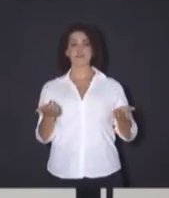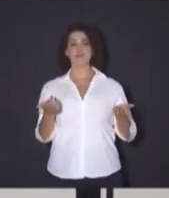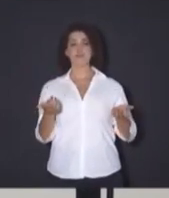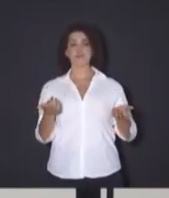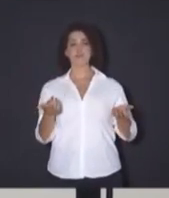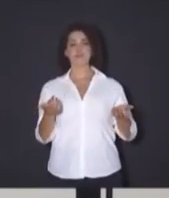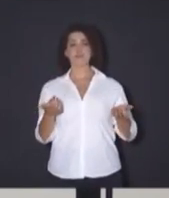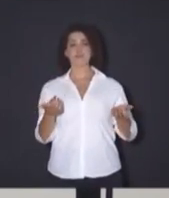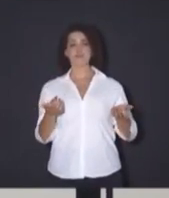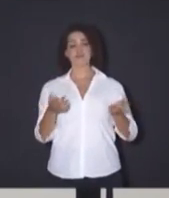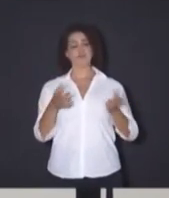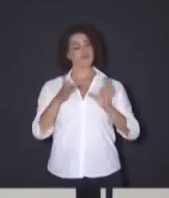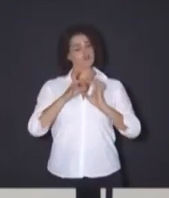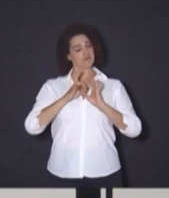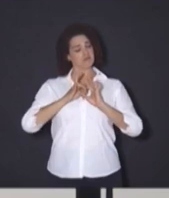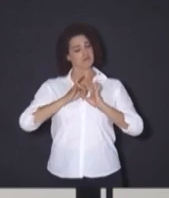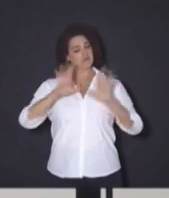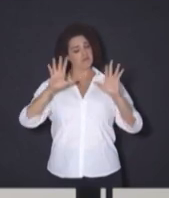Usem os seus celulares.